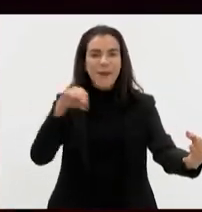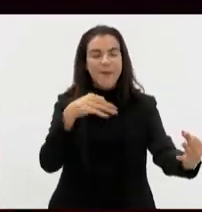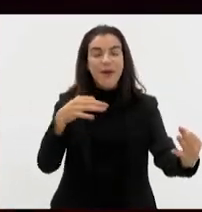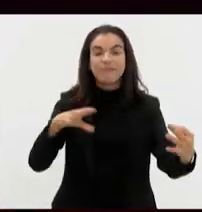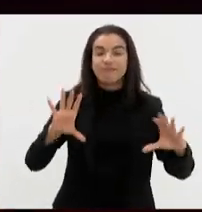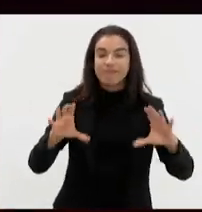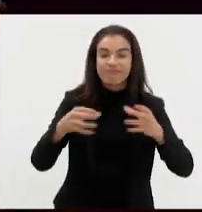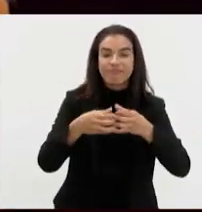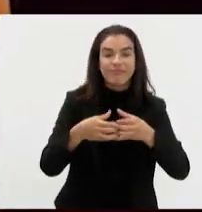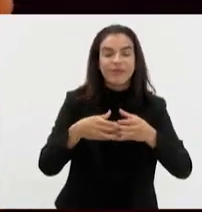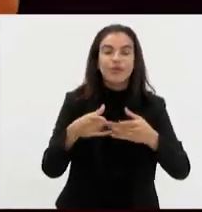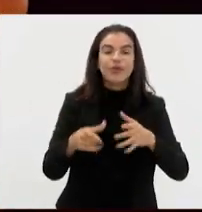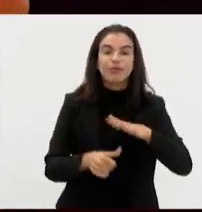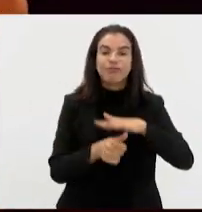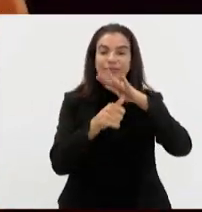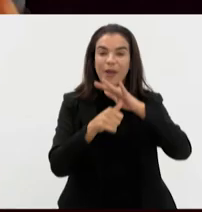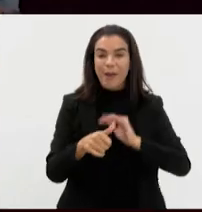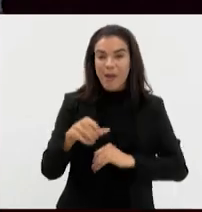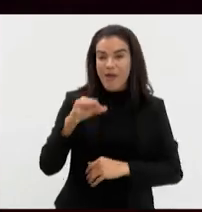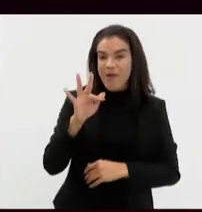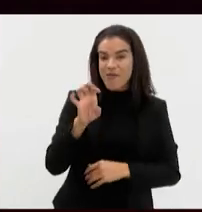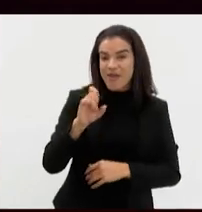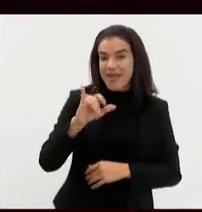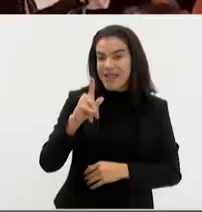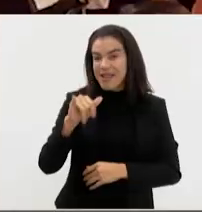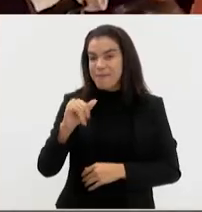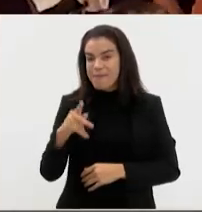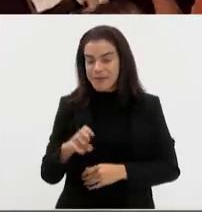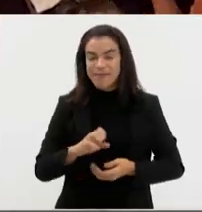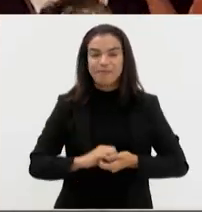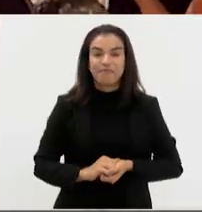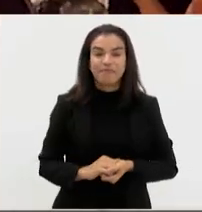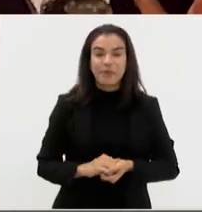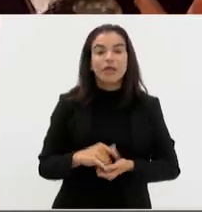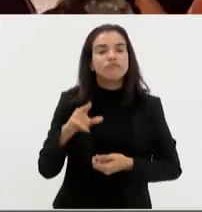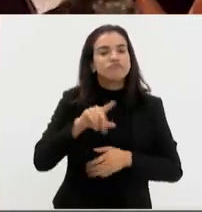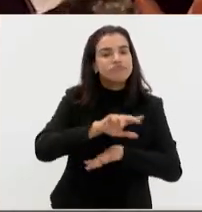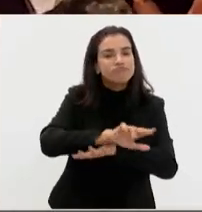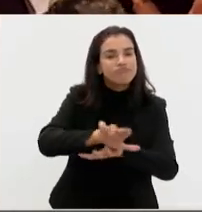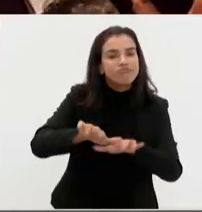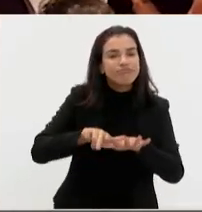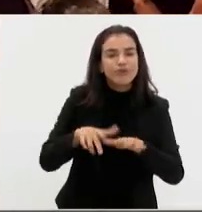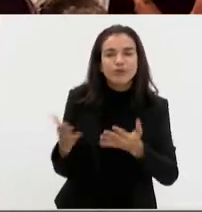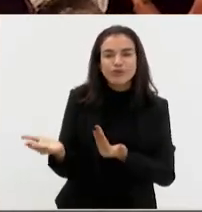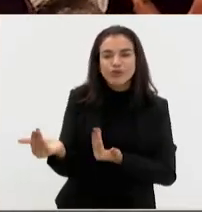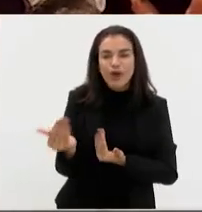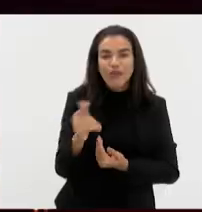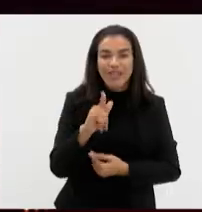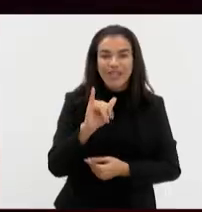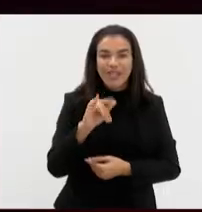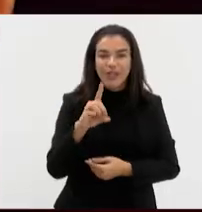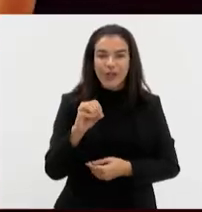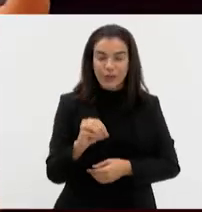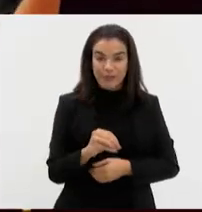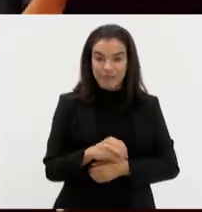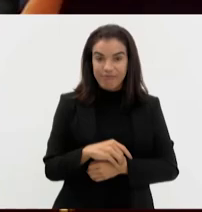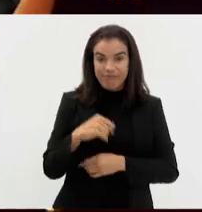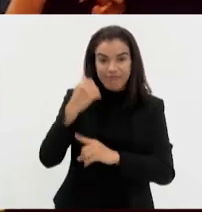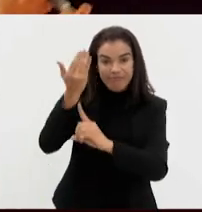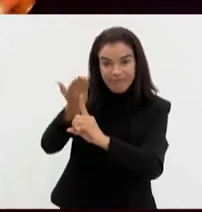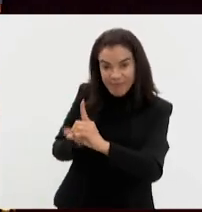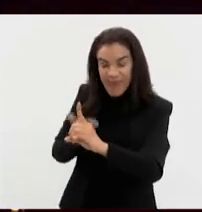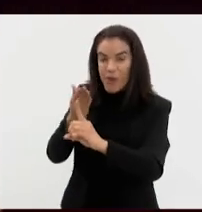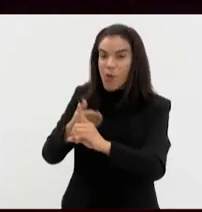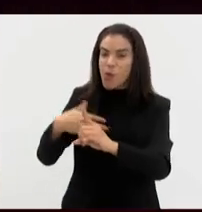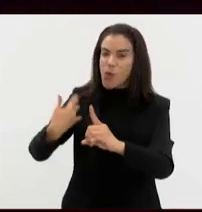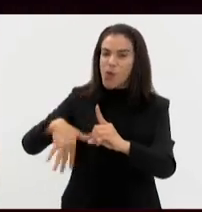do teatro sob a regência do maestro Felipe Prazeres. Entre os solistas, o jovem Guido Santana, considerado um dos